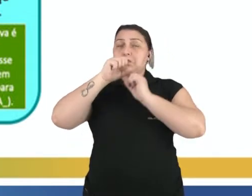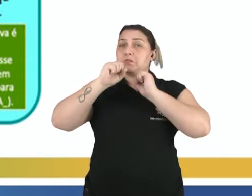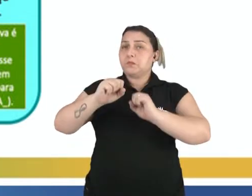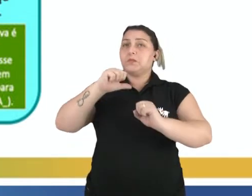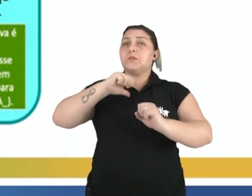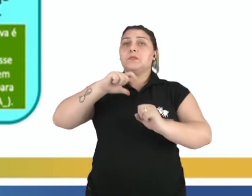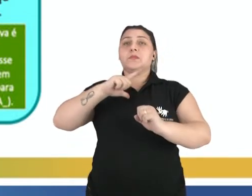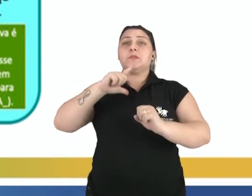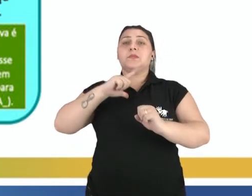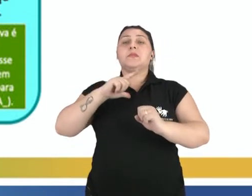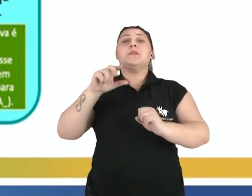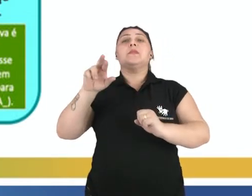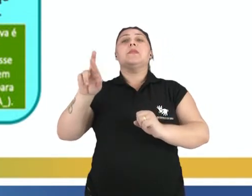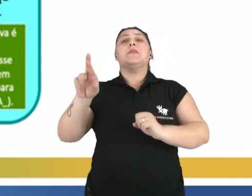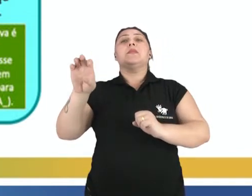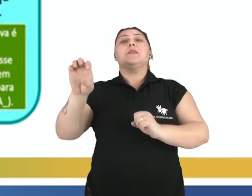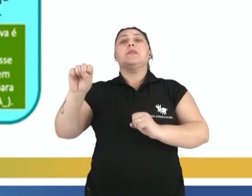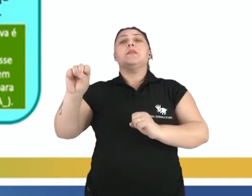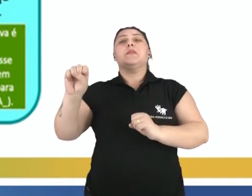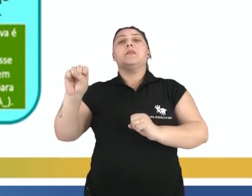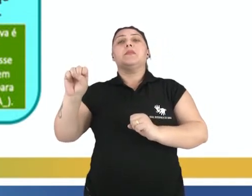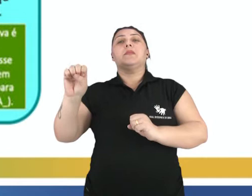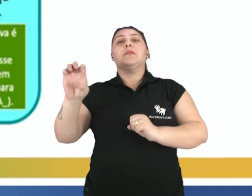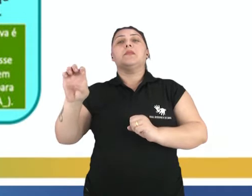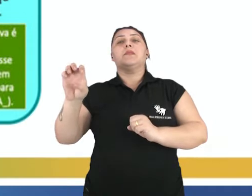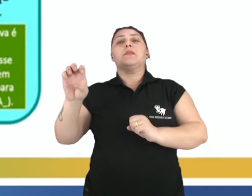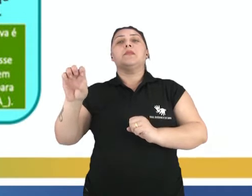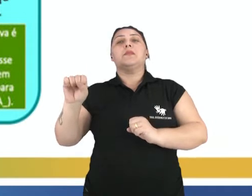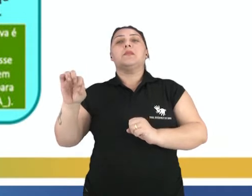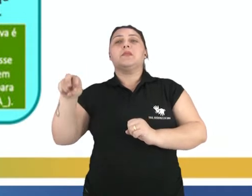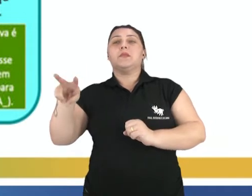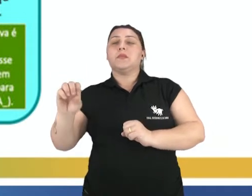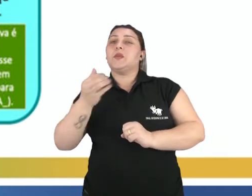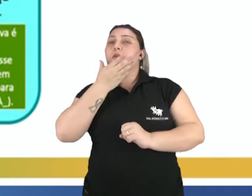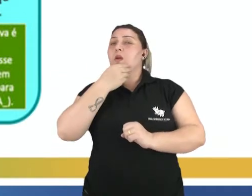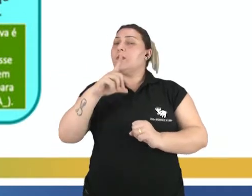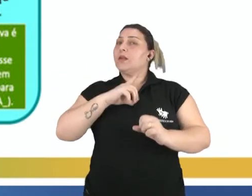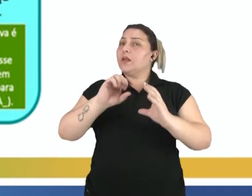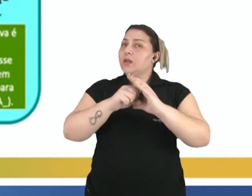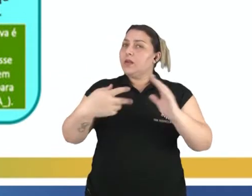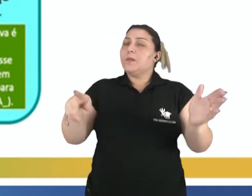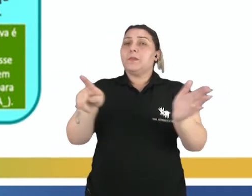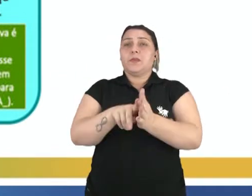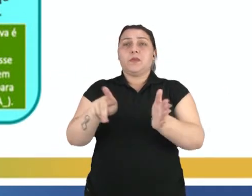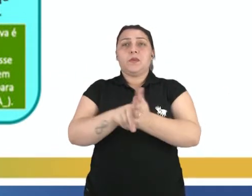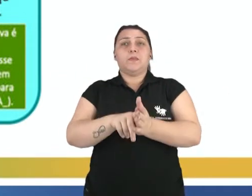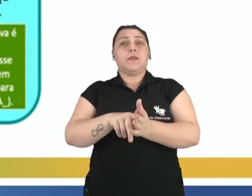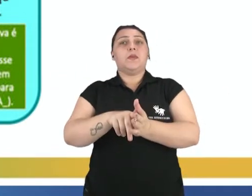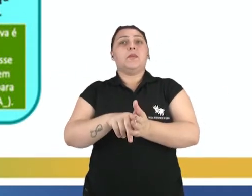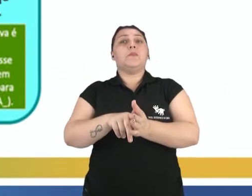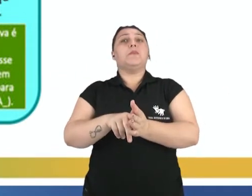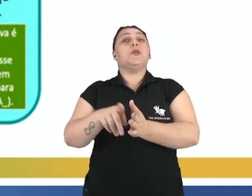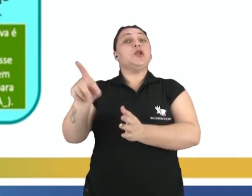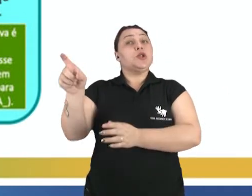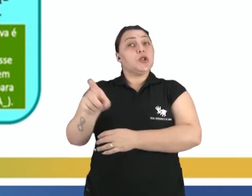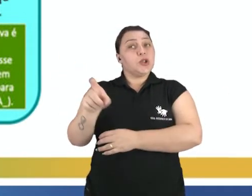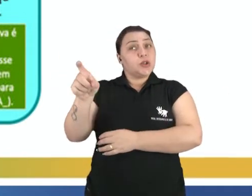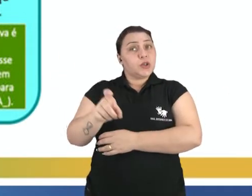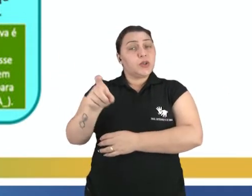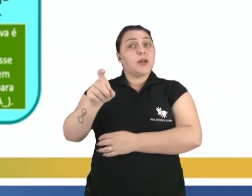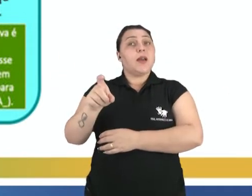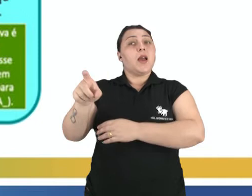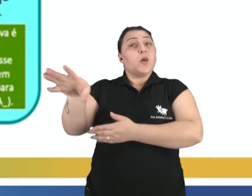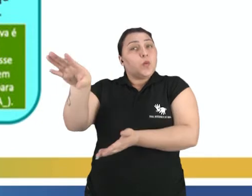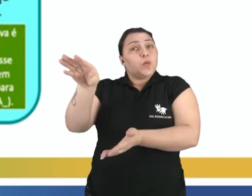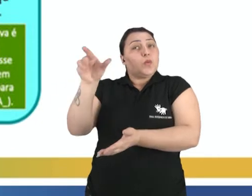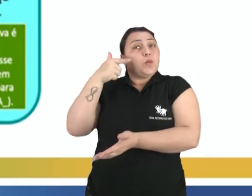possui padrão recessivo, né? Então, todos os homens apresentarão as características determinadas pelo cromossomo X,